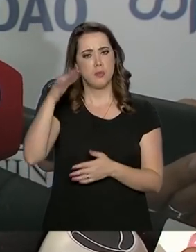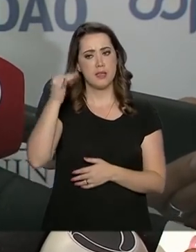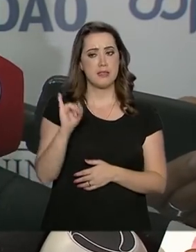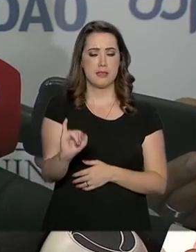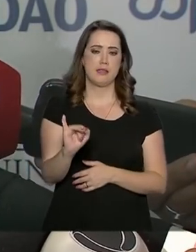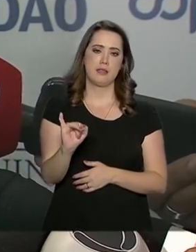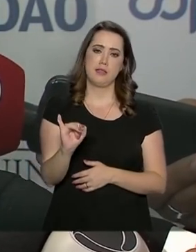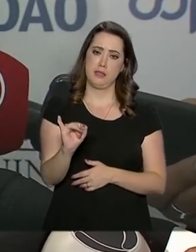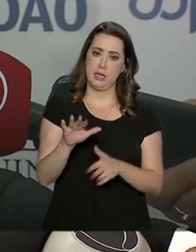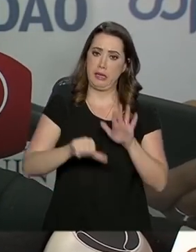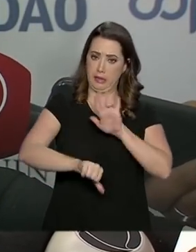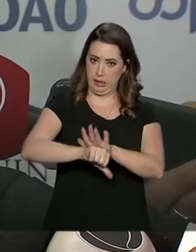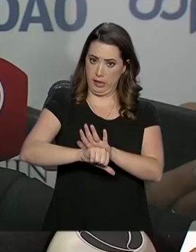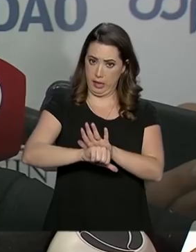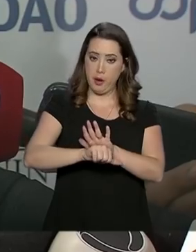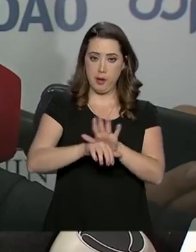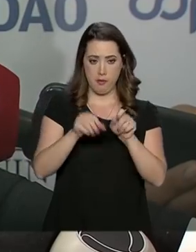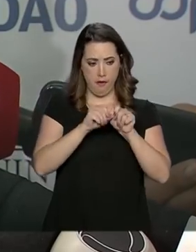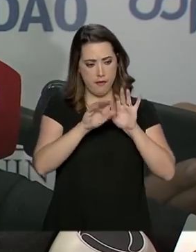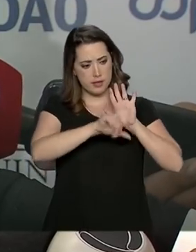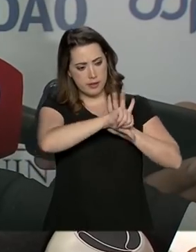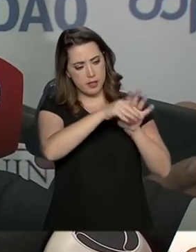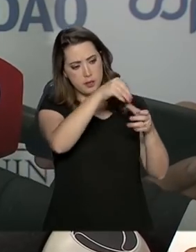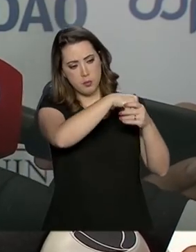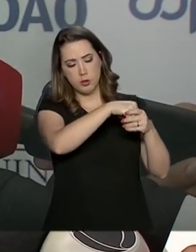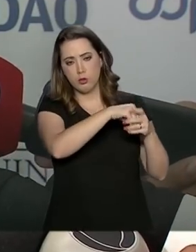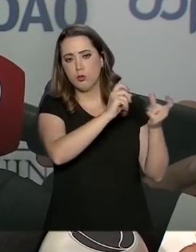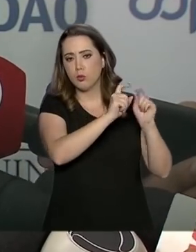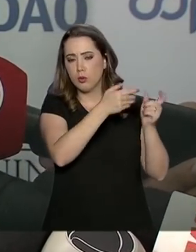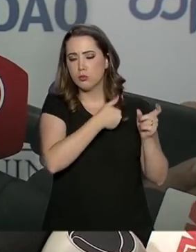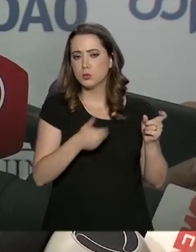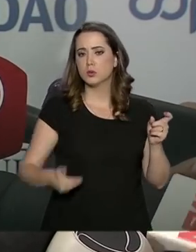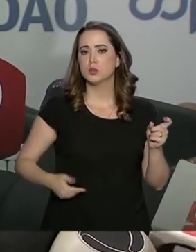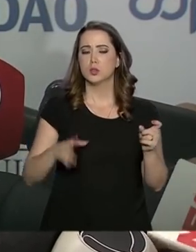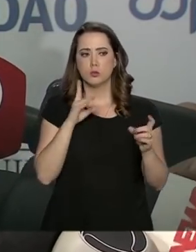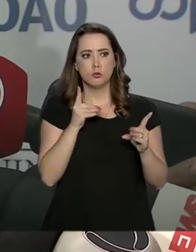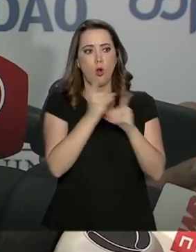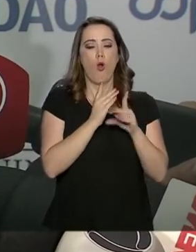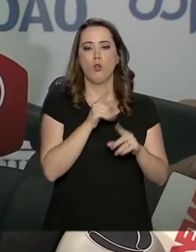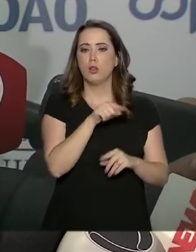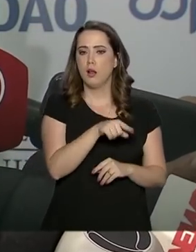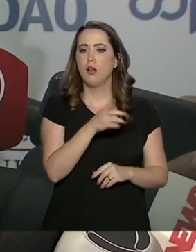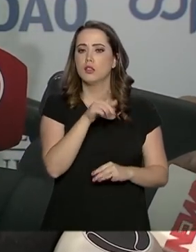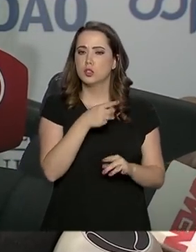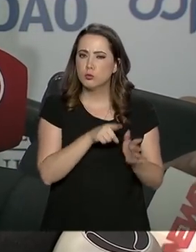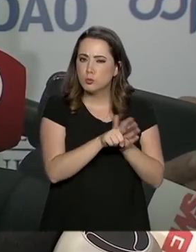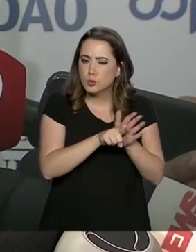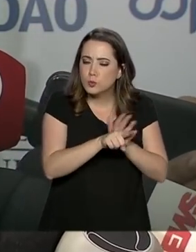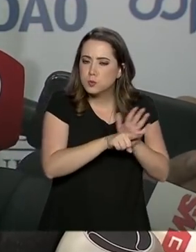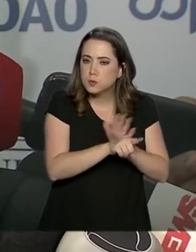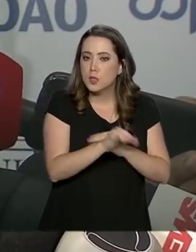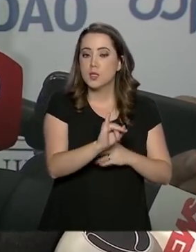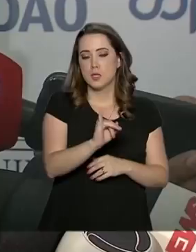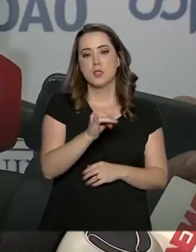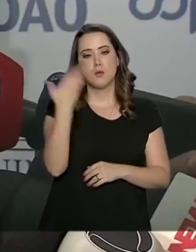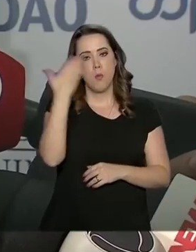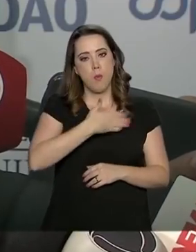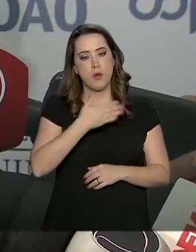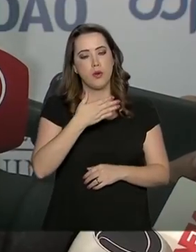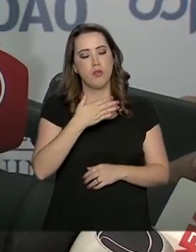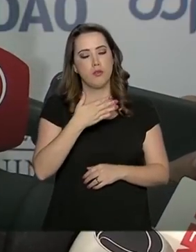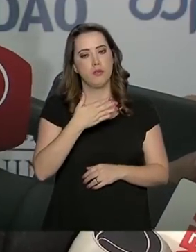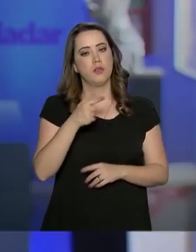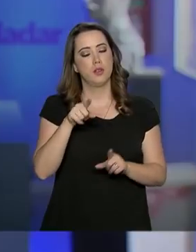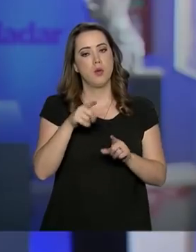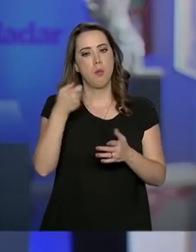elas cometerem crimes no âmbito da administração pública elas vão ser abertas investigadas esse provado a culpa vão